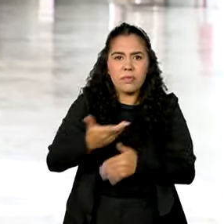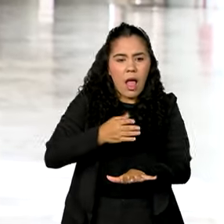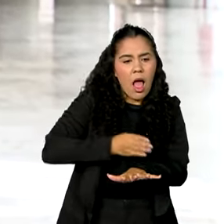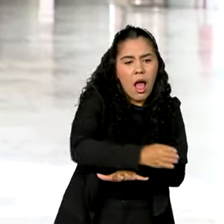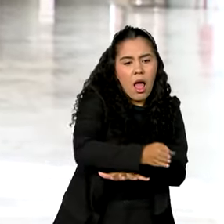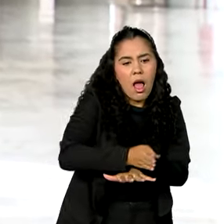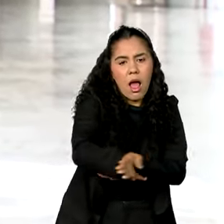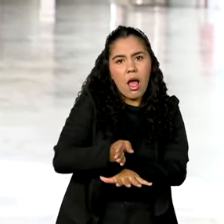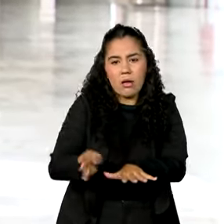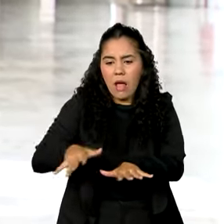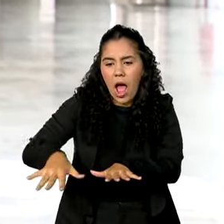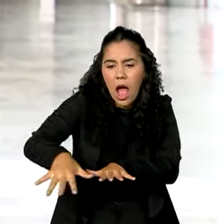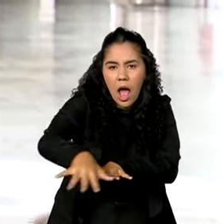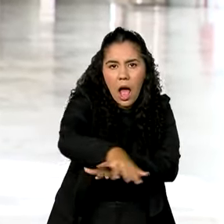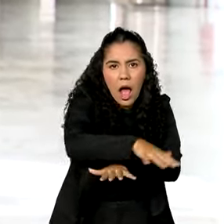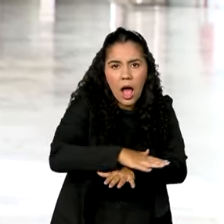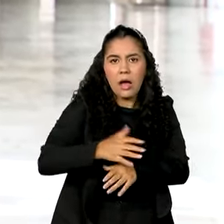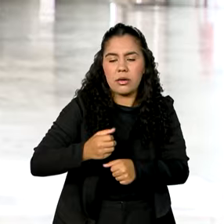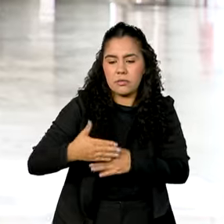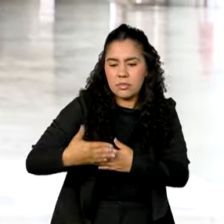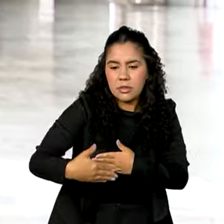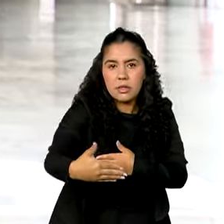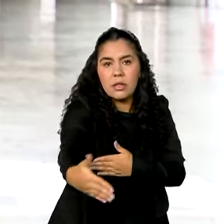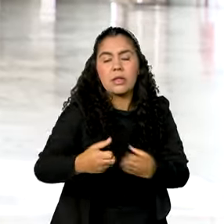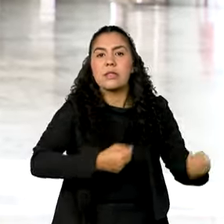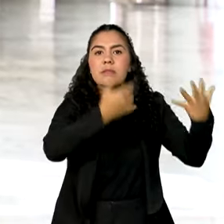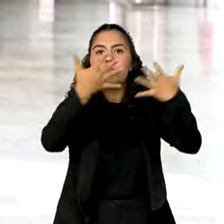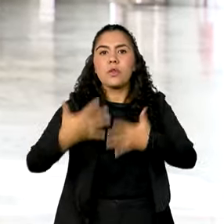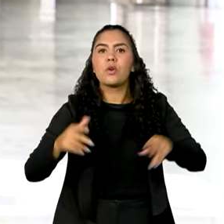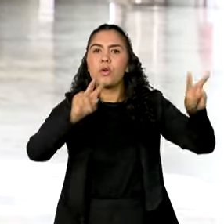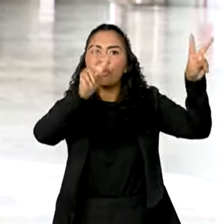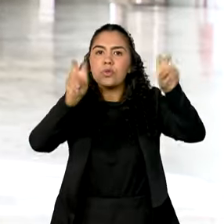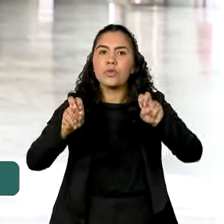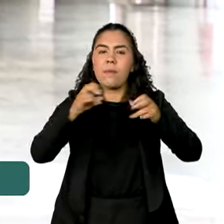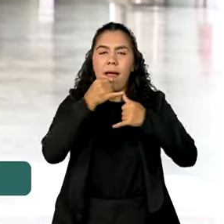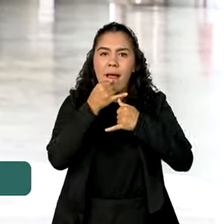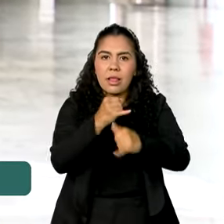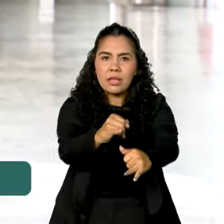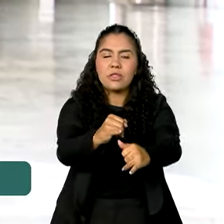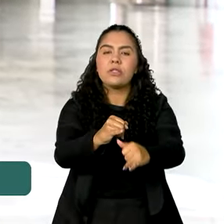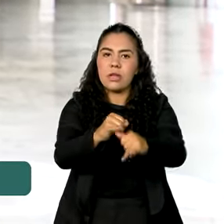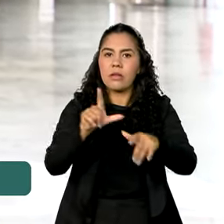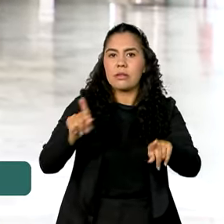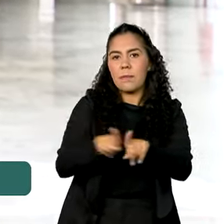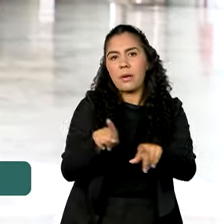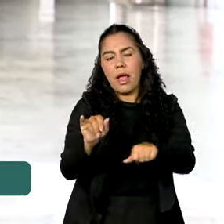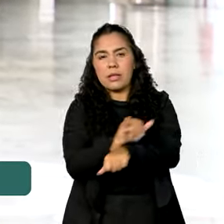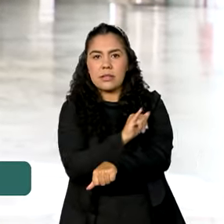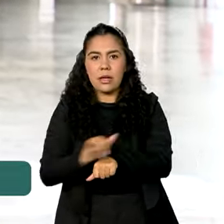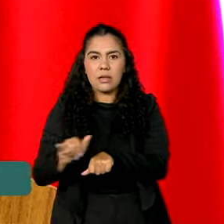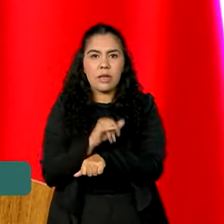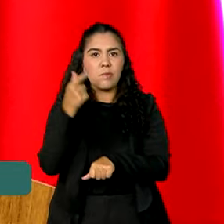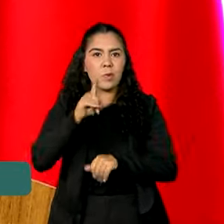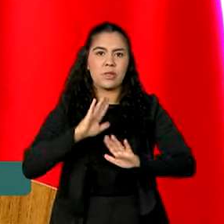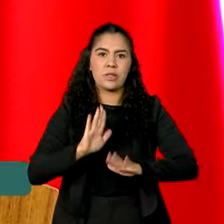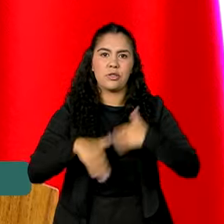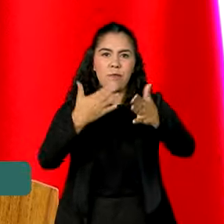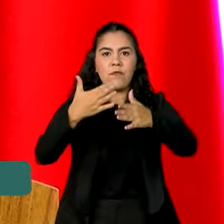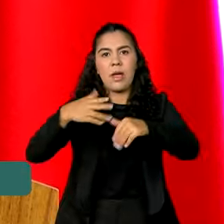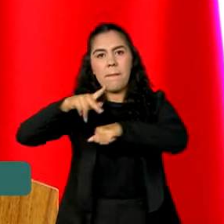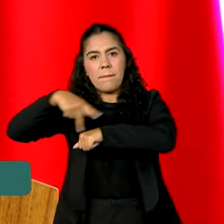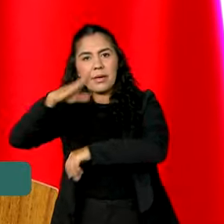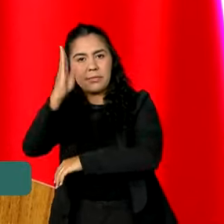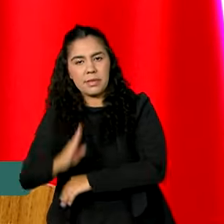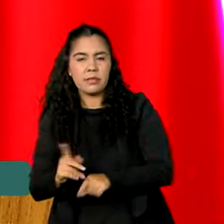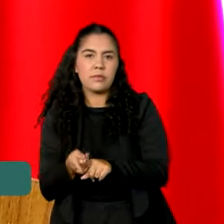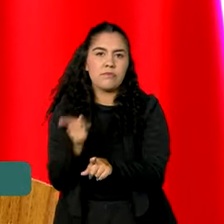próximos anos e citou a sinergia entre estratégias brasileiras e chinesas de desenvolvimento. O presidente Xi e